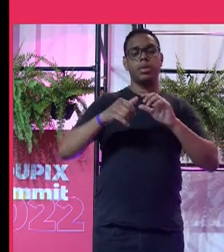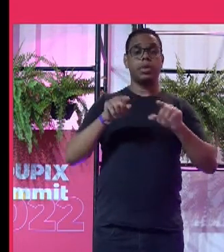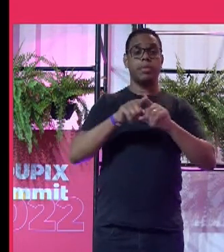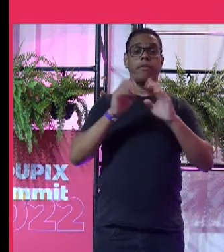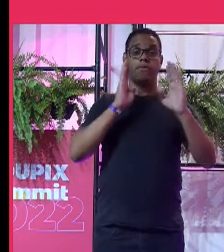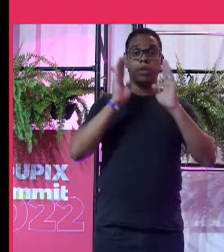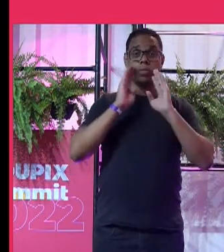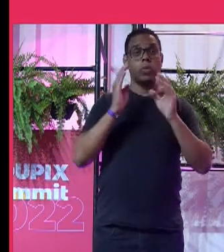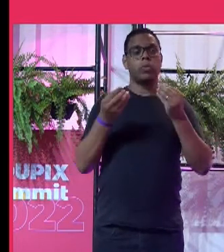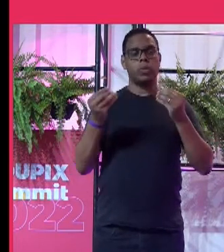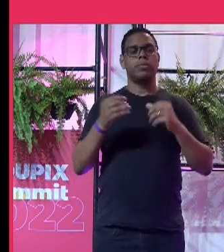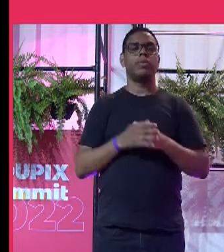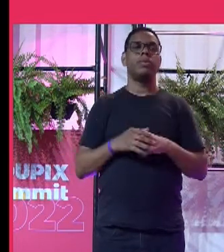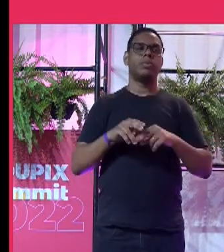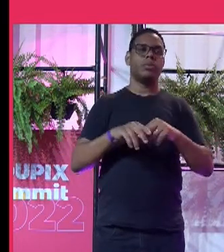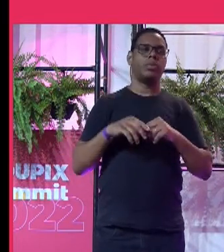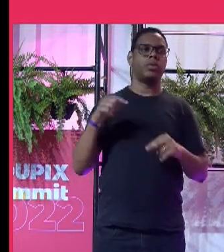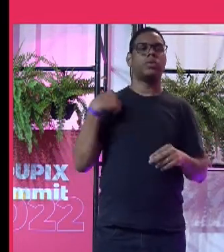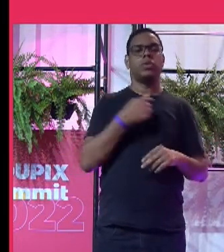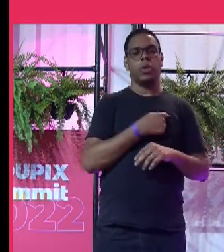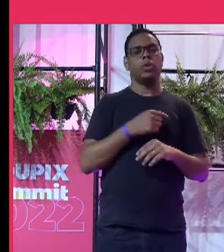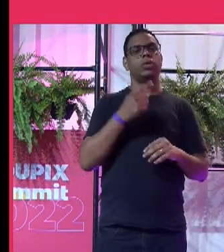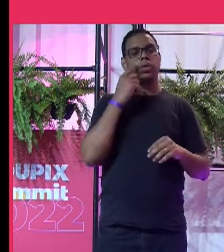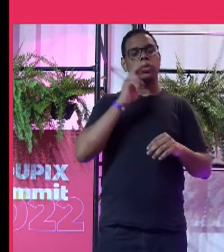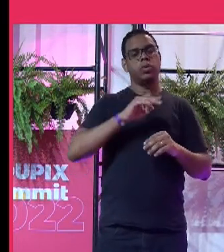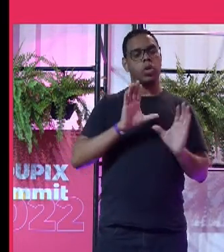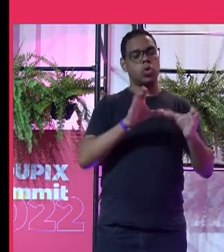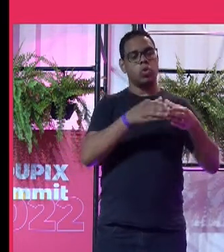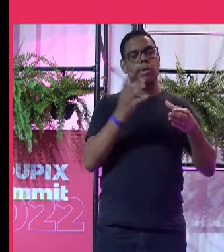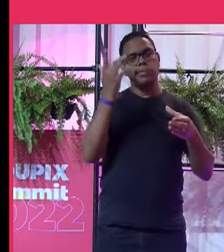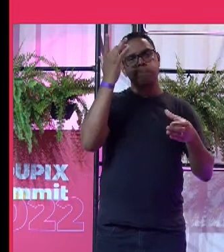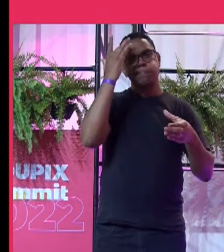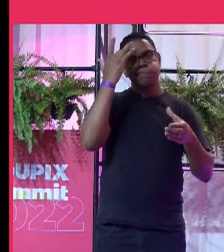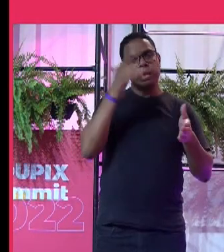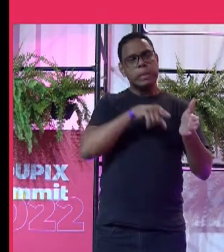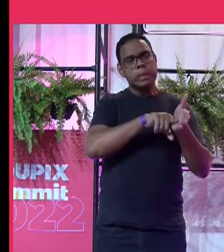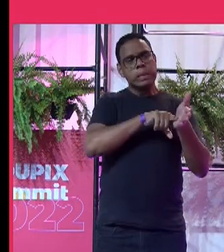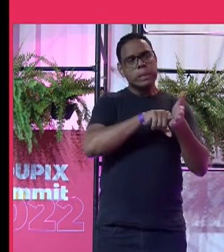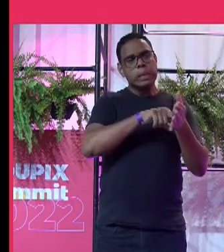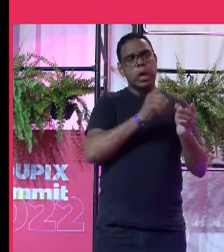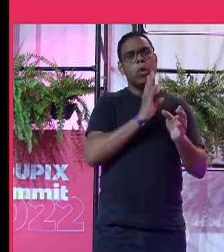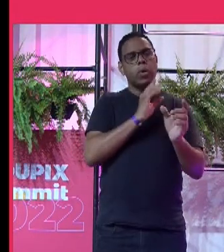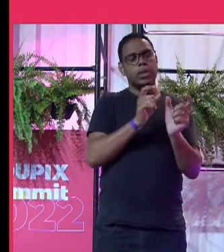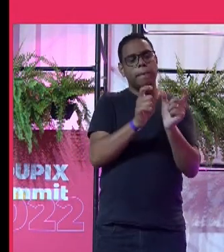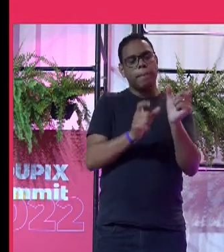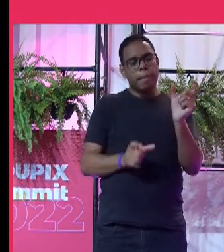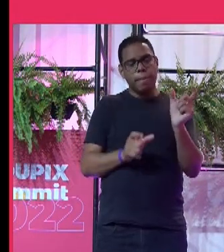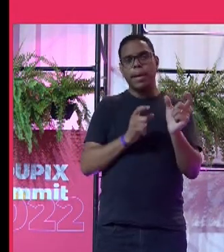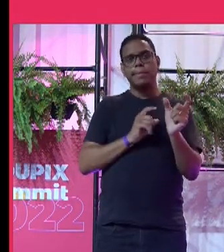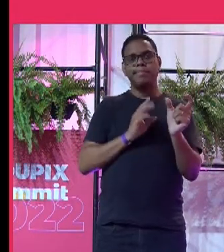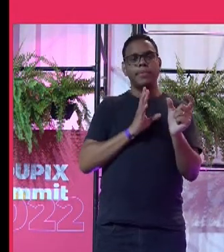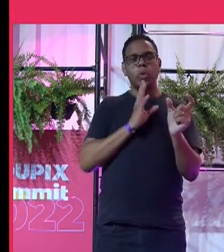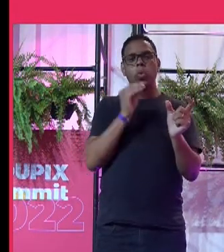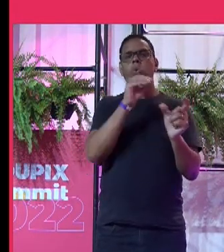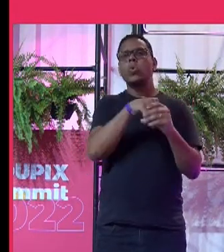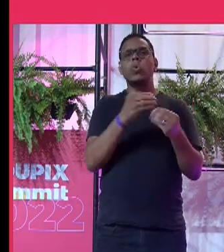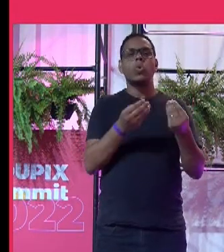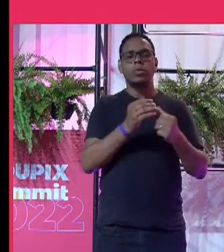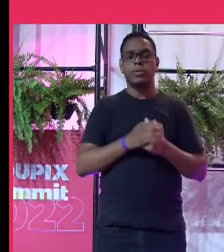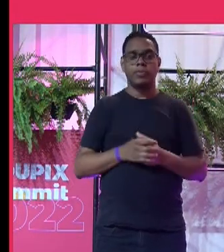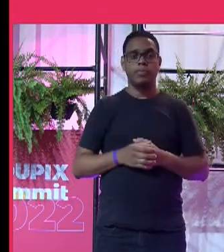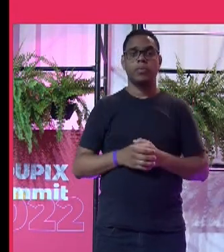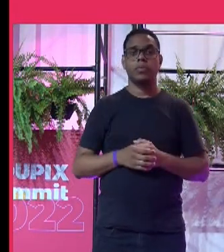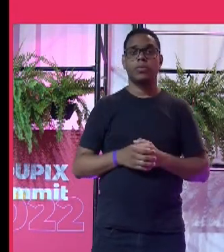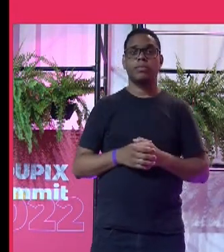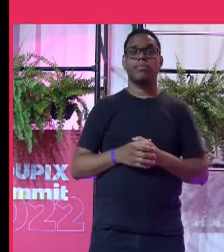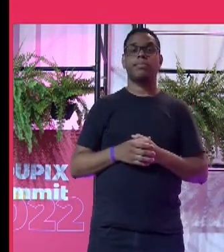Facebook até. E é por isso que a gente junta um time de especialistas para conseguir burlar esse algoritmo que a gente não sabe ainda. Para o algoritmo,